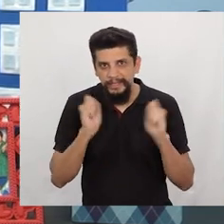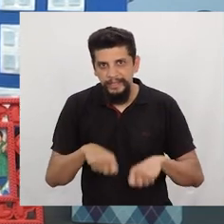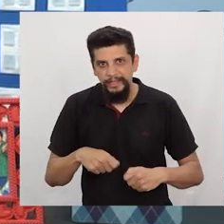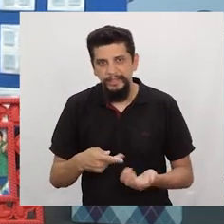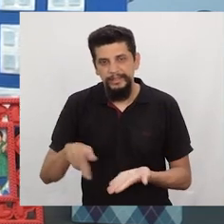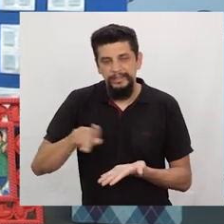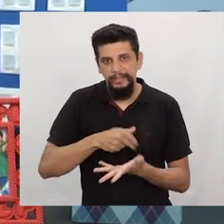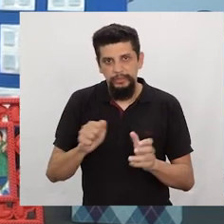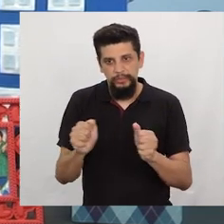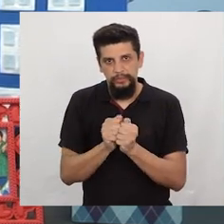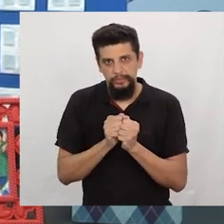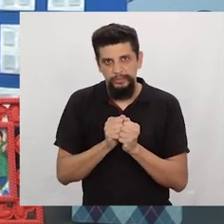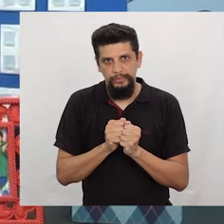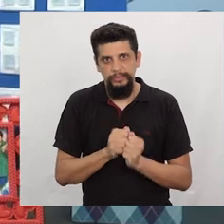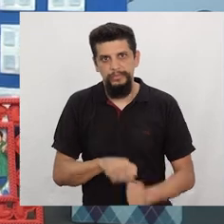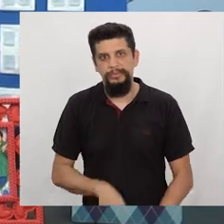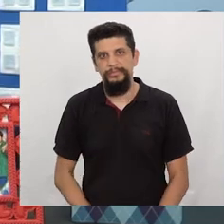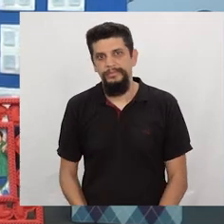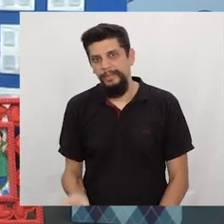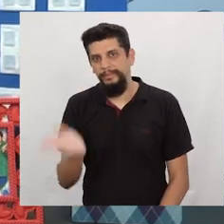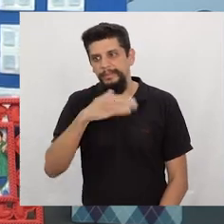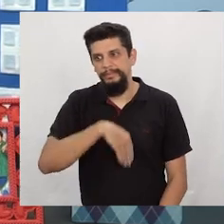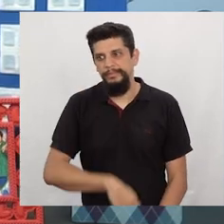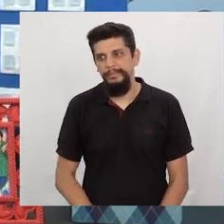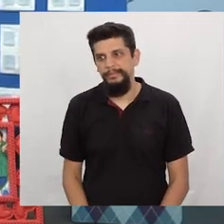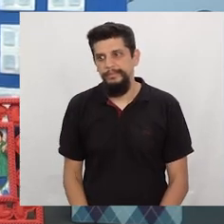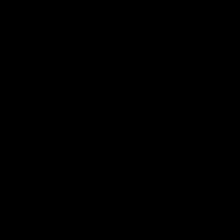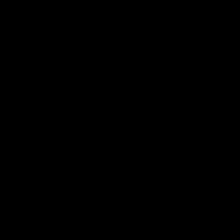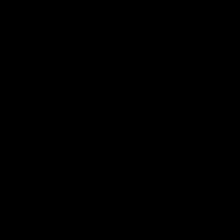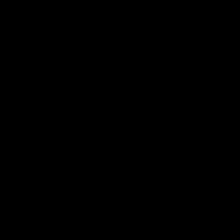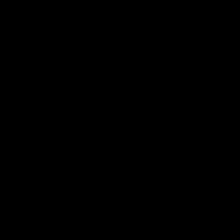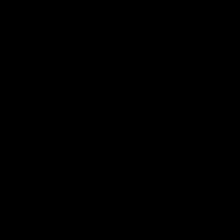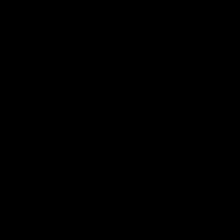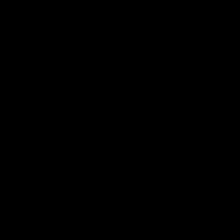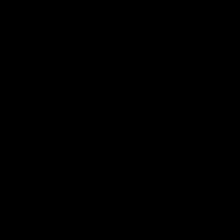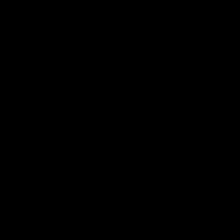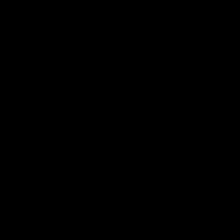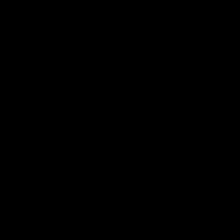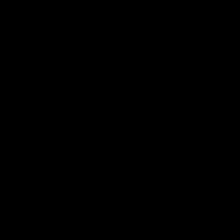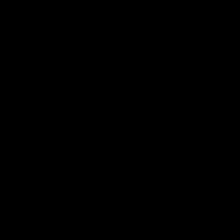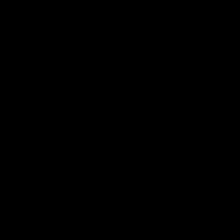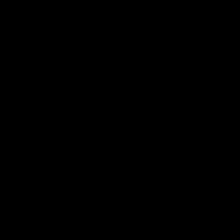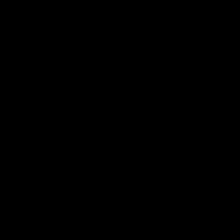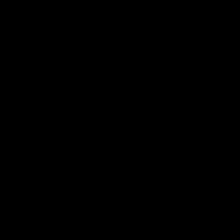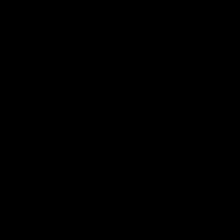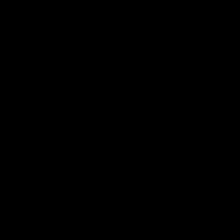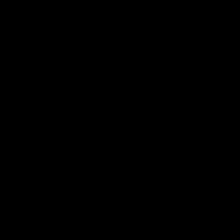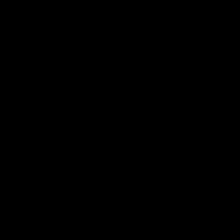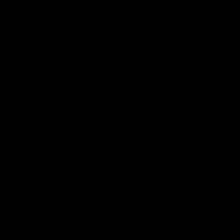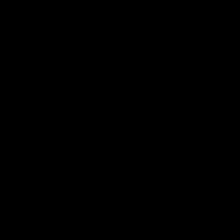se possível, a dançar junto com o Rafael. Vamos lá? São